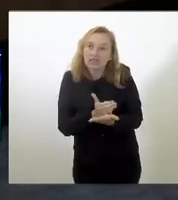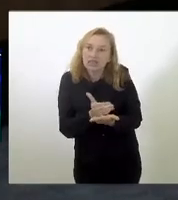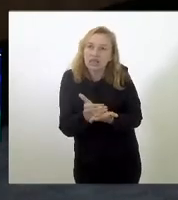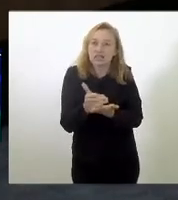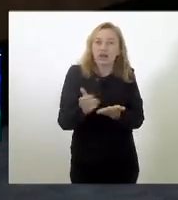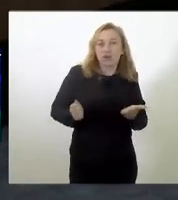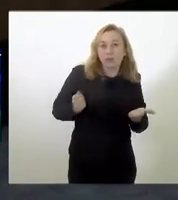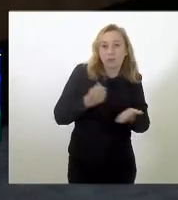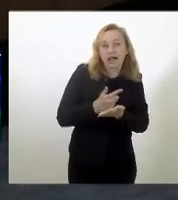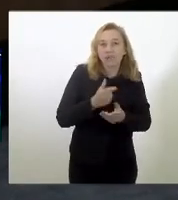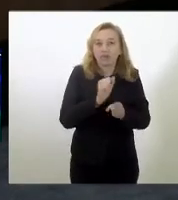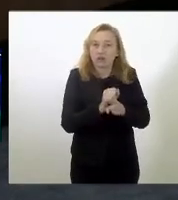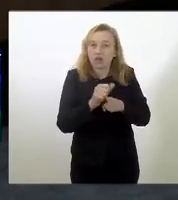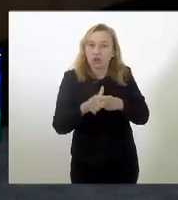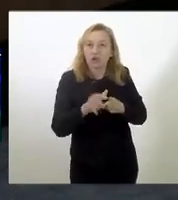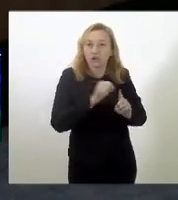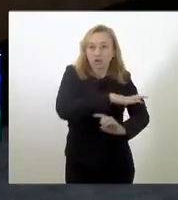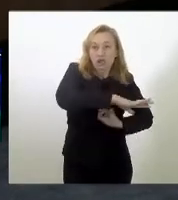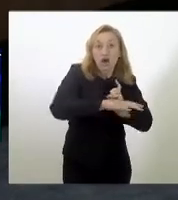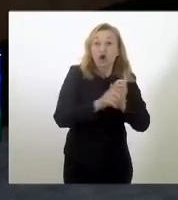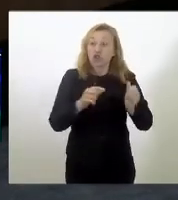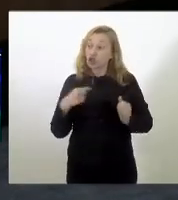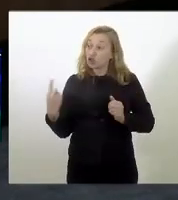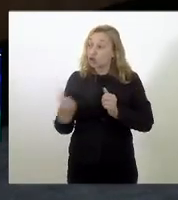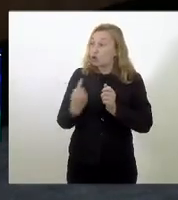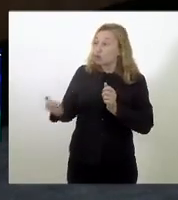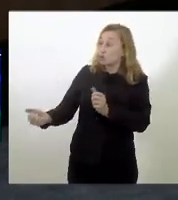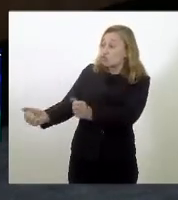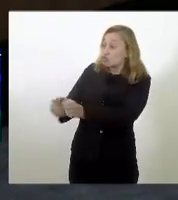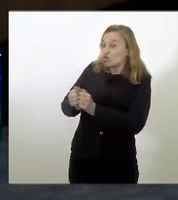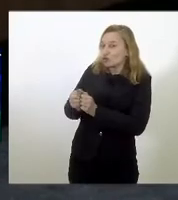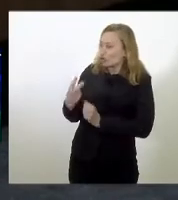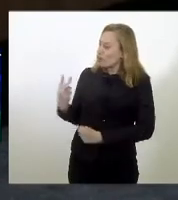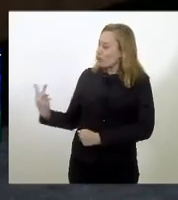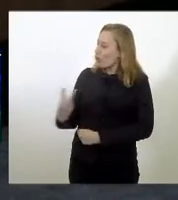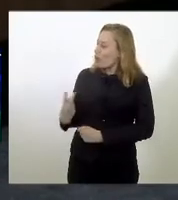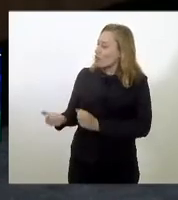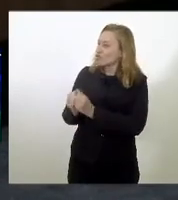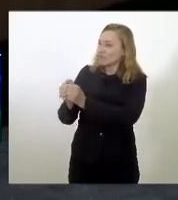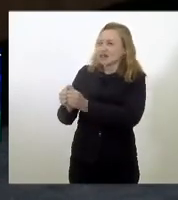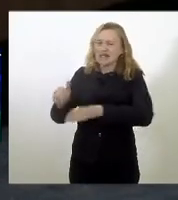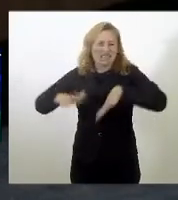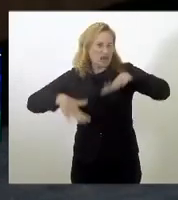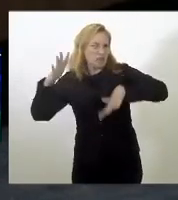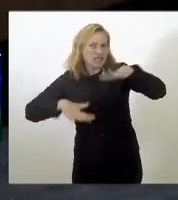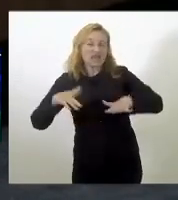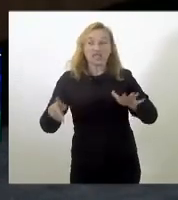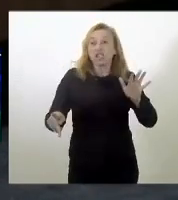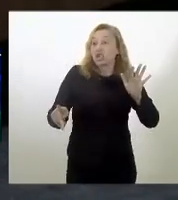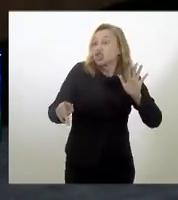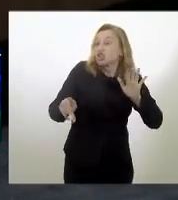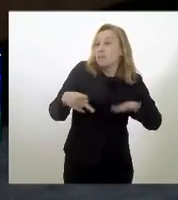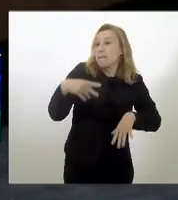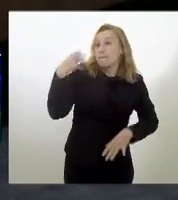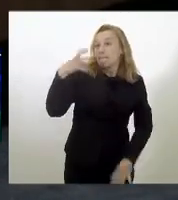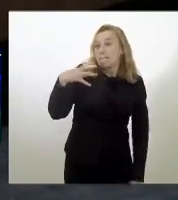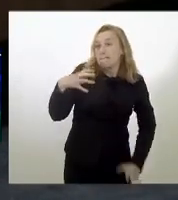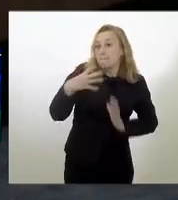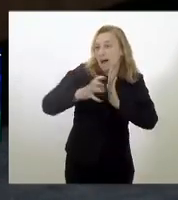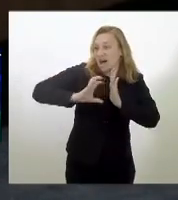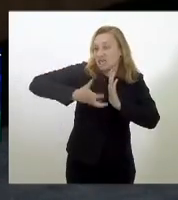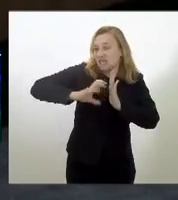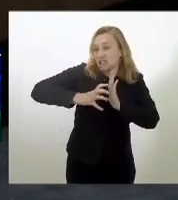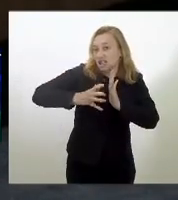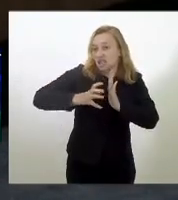pagamento do aluguel social. E juntas, isso eu falo junta, que independente de partido, de bandeira ideológica, nesse momento a